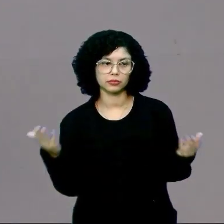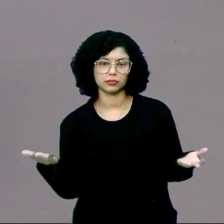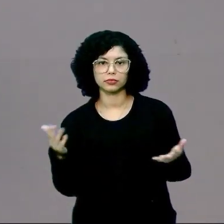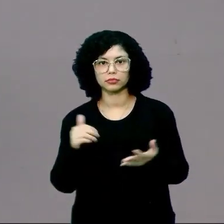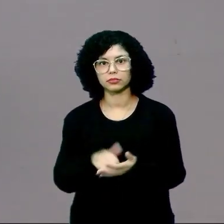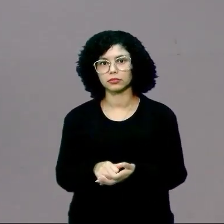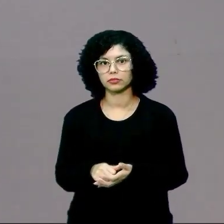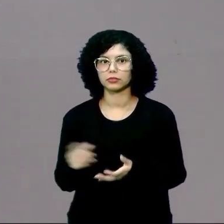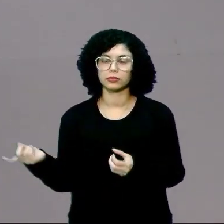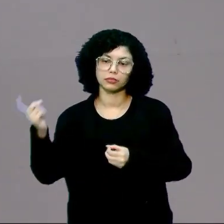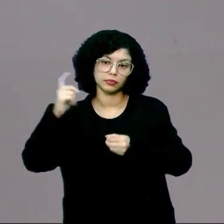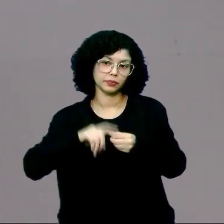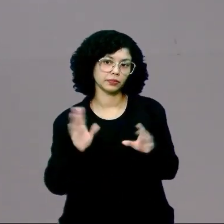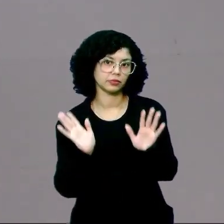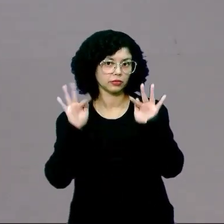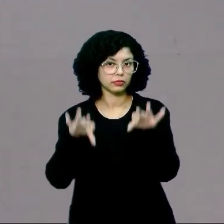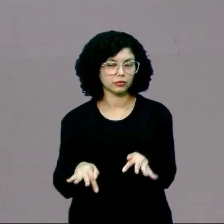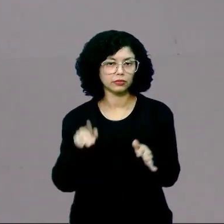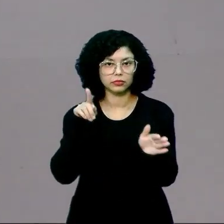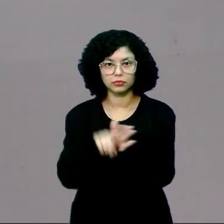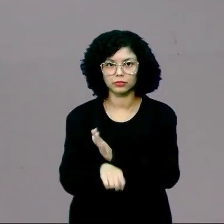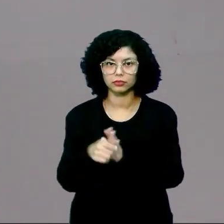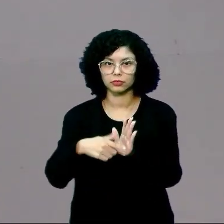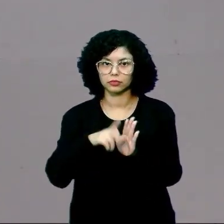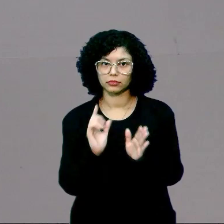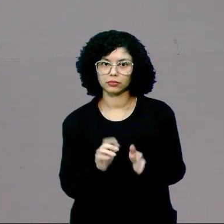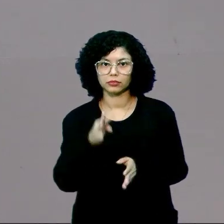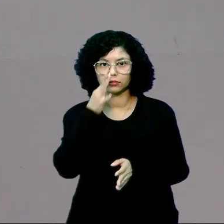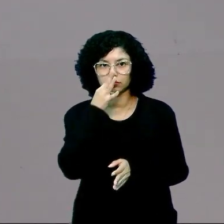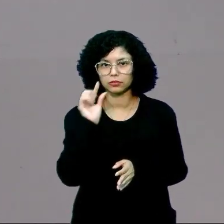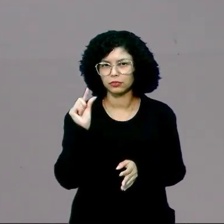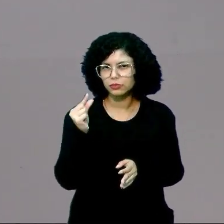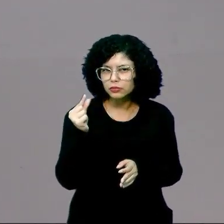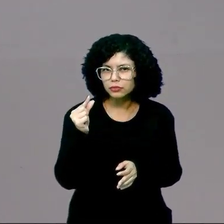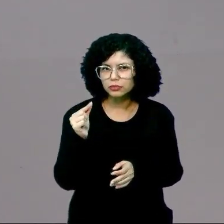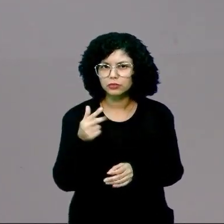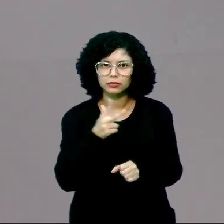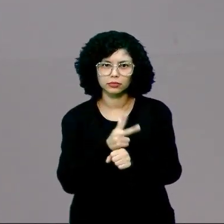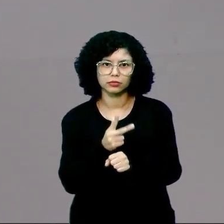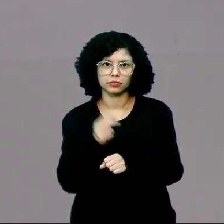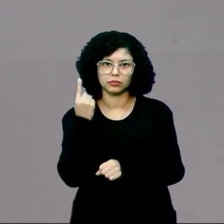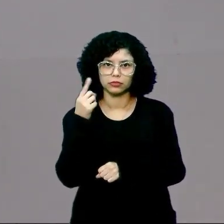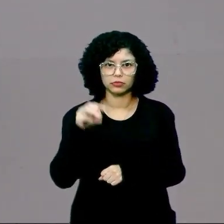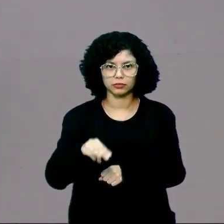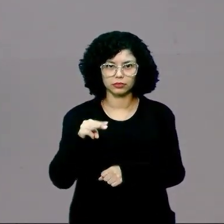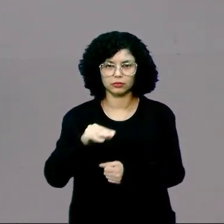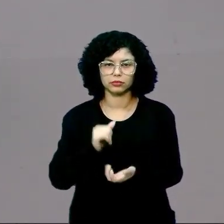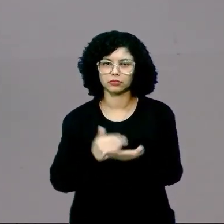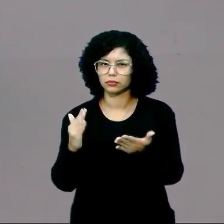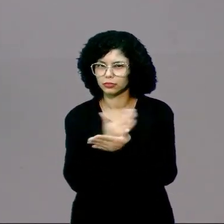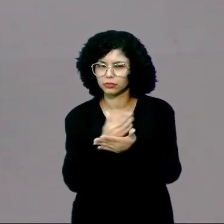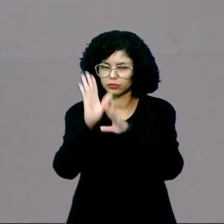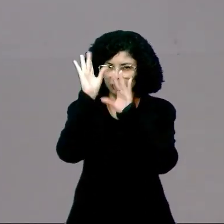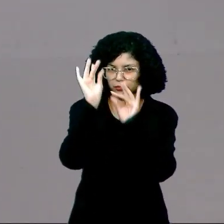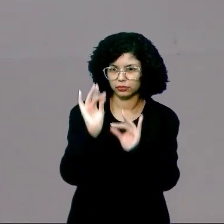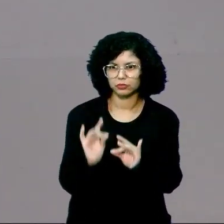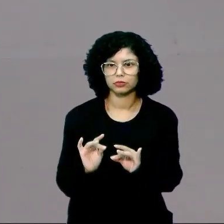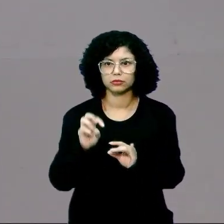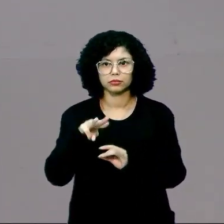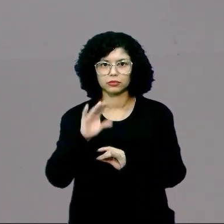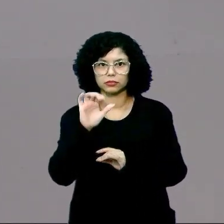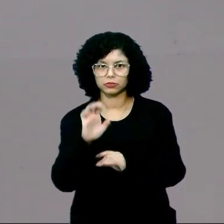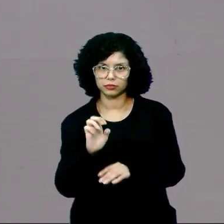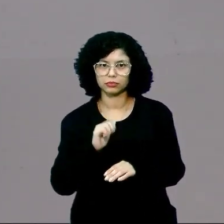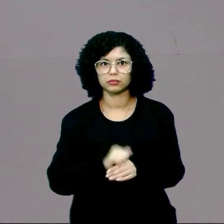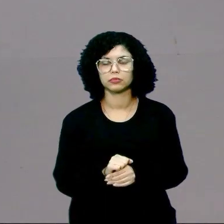Então, galera, aí a gente volta para finalizar a questão, mas antes vamos assistir um pequeno vídeo de 1 minuto, né, com alguns desses memes ou